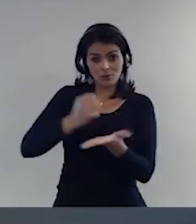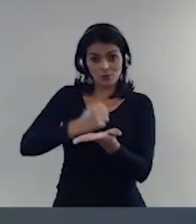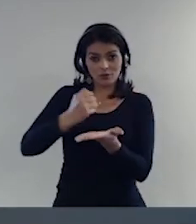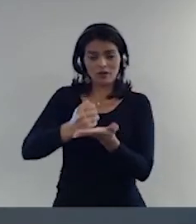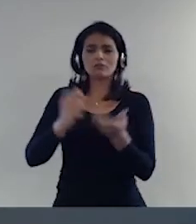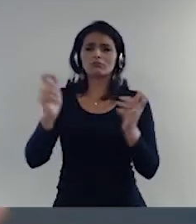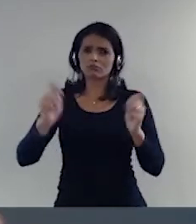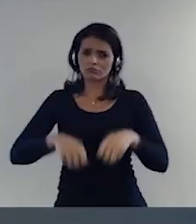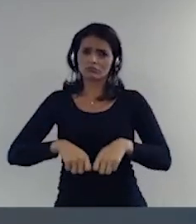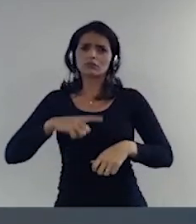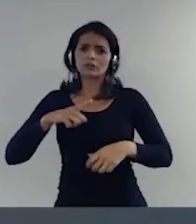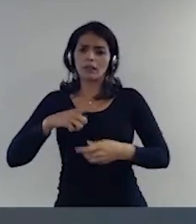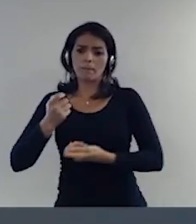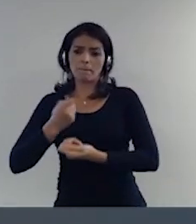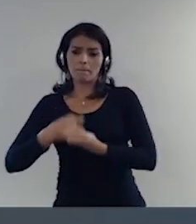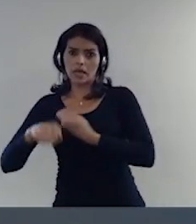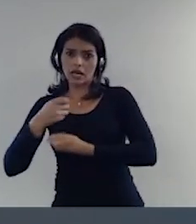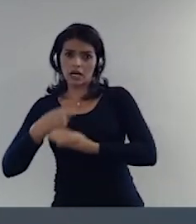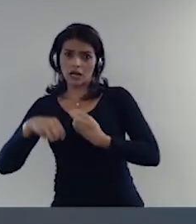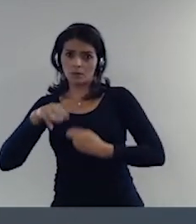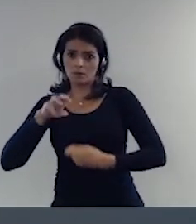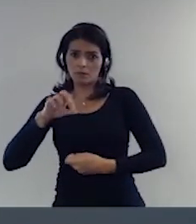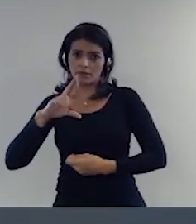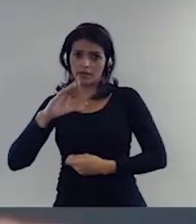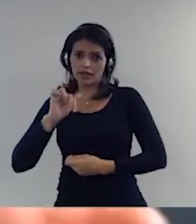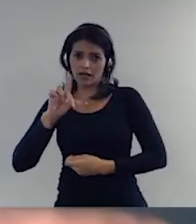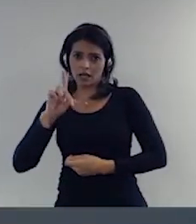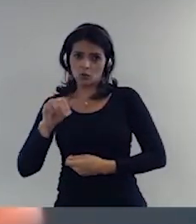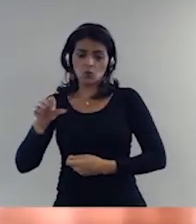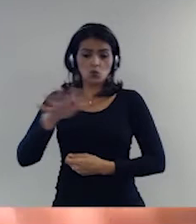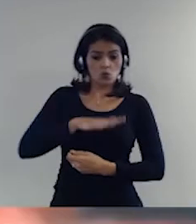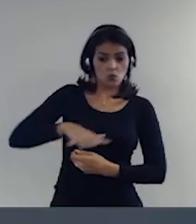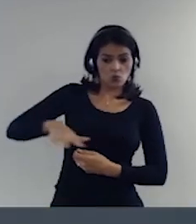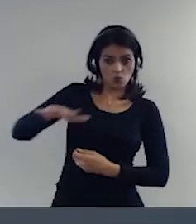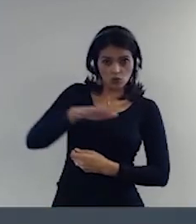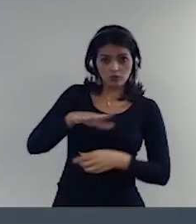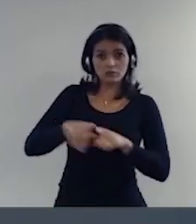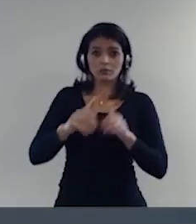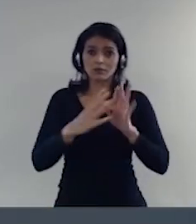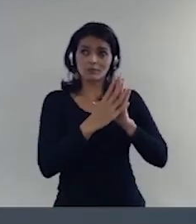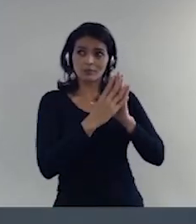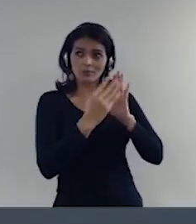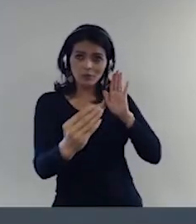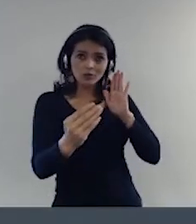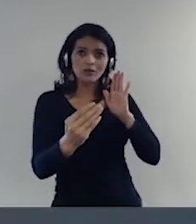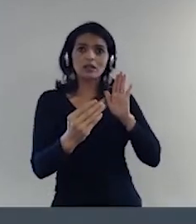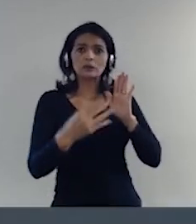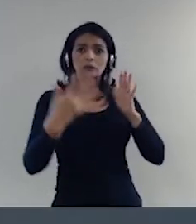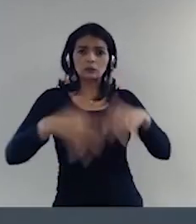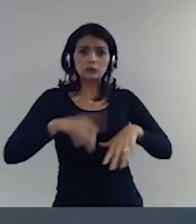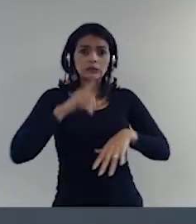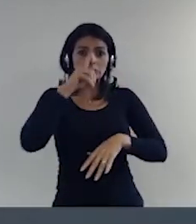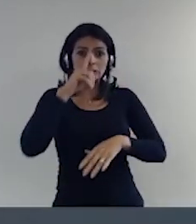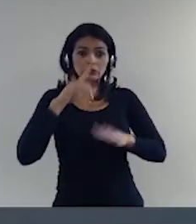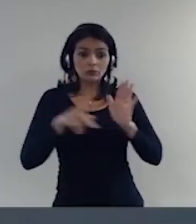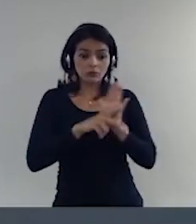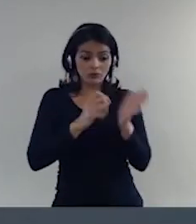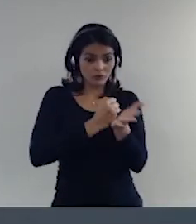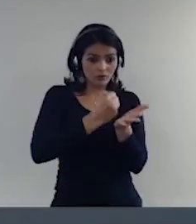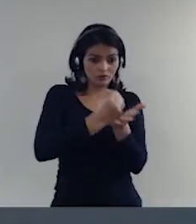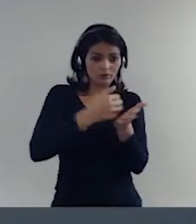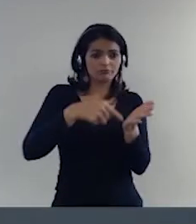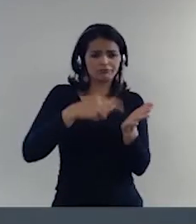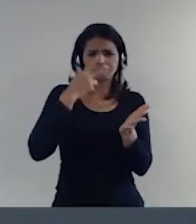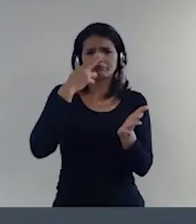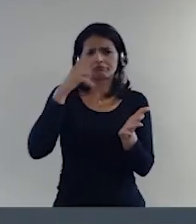entram parâmetros de mercado, mas não só ele, né? Entram também os modelos de distribuição de riscos do próprio contrato. Me parece que essa é uma